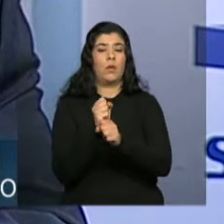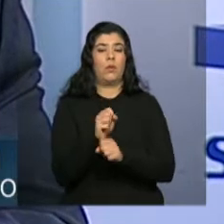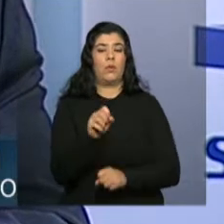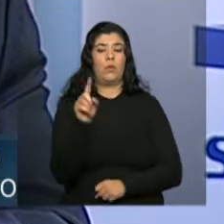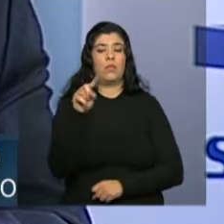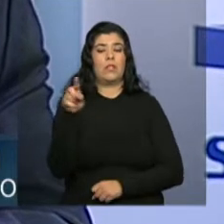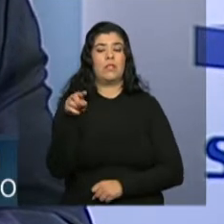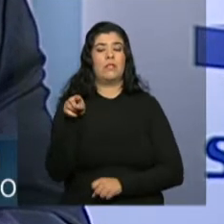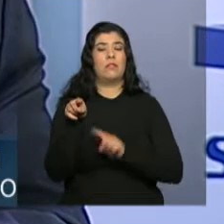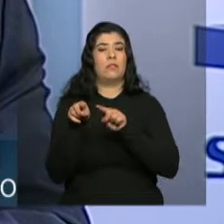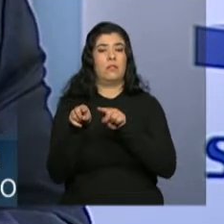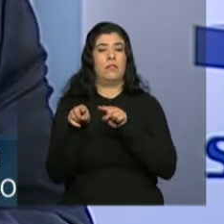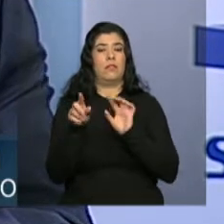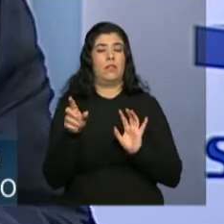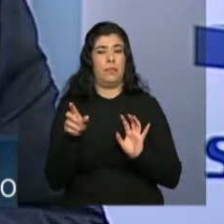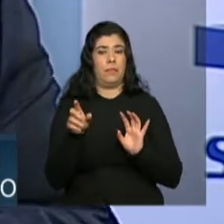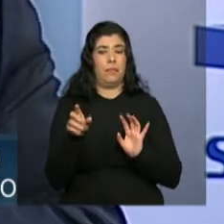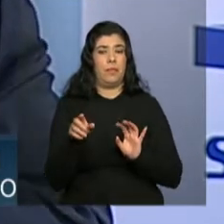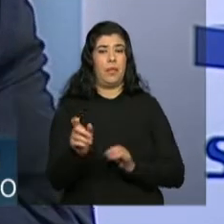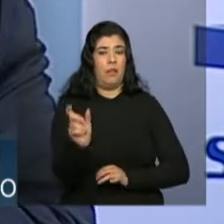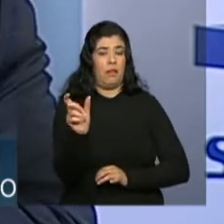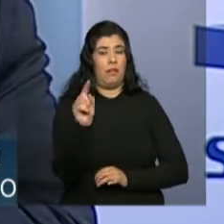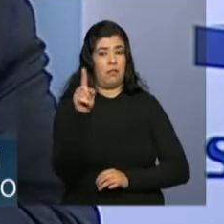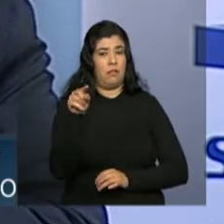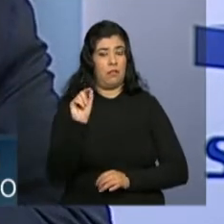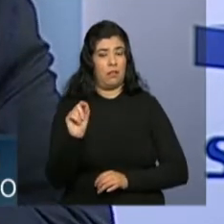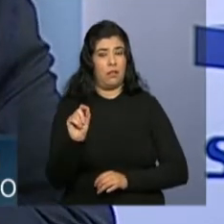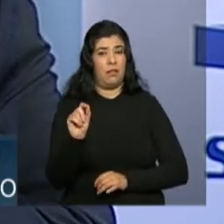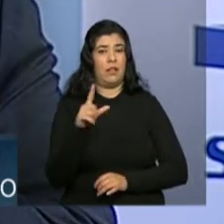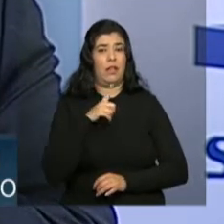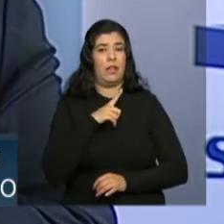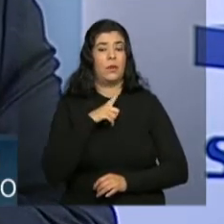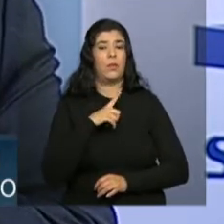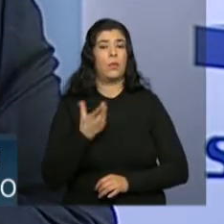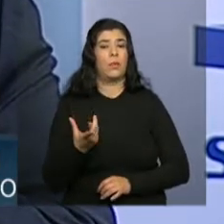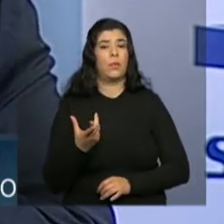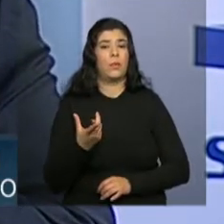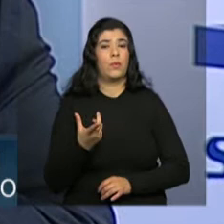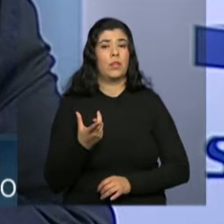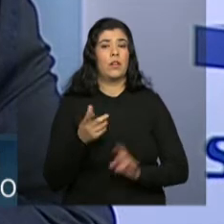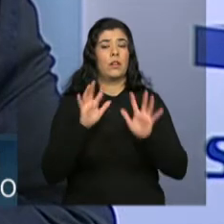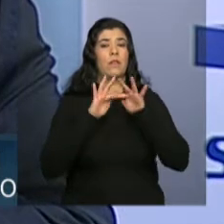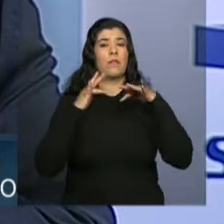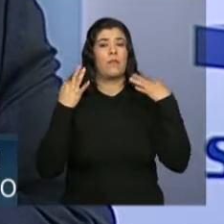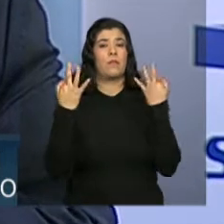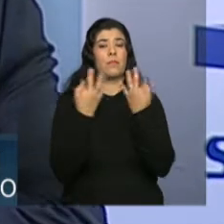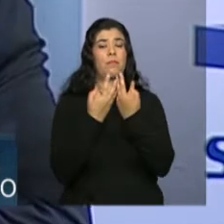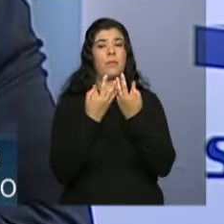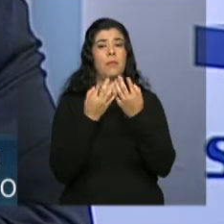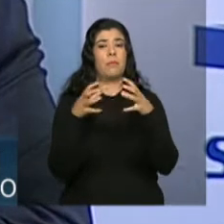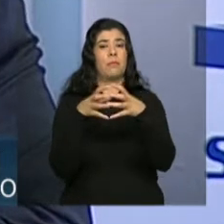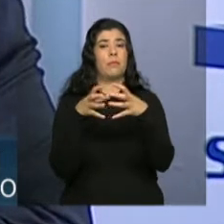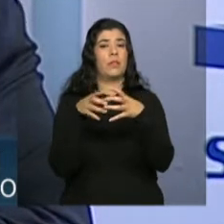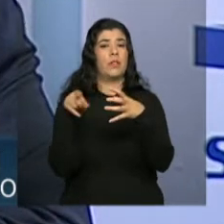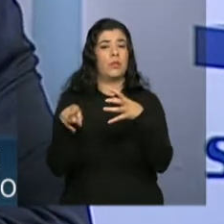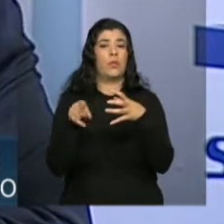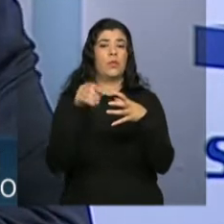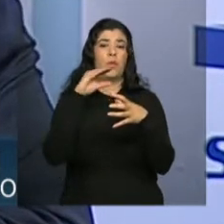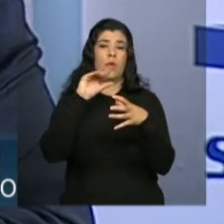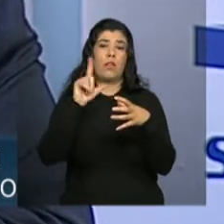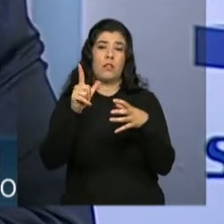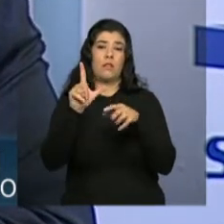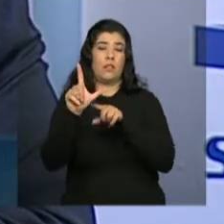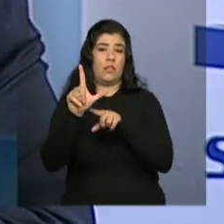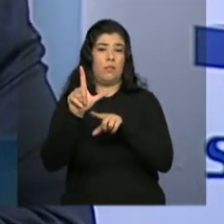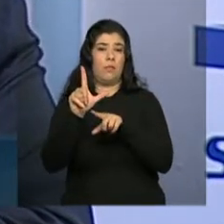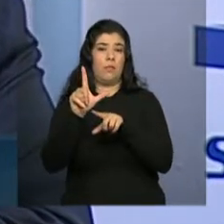importantes né no fator ser a gente utilizava é essa família aí de classificação o